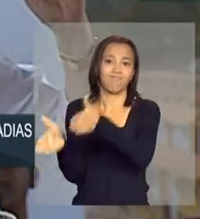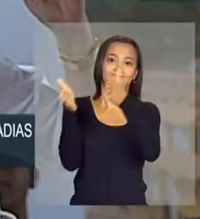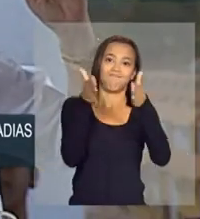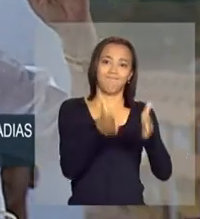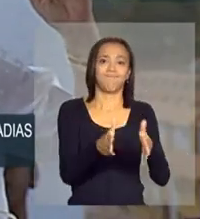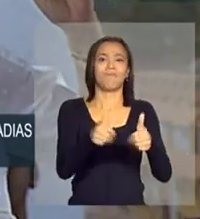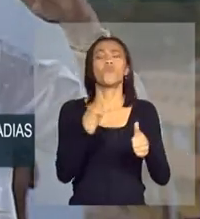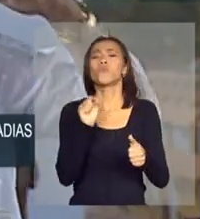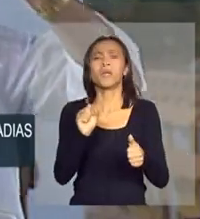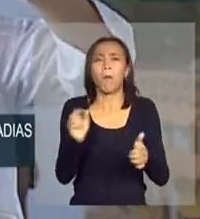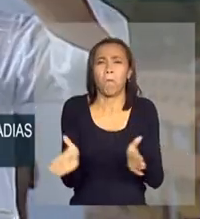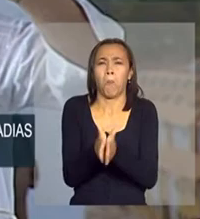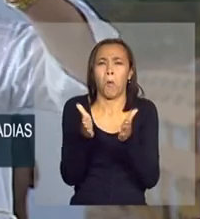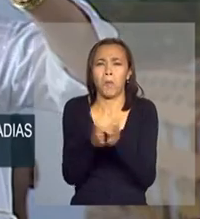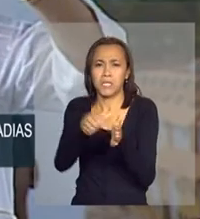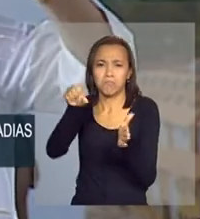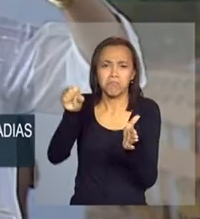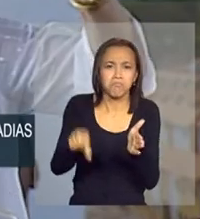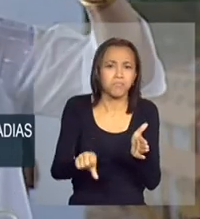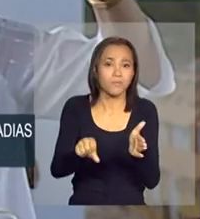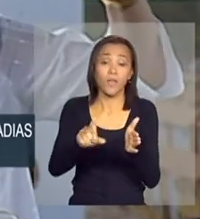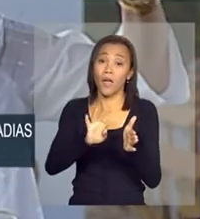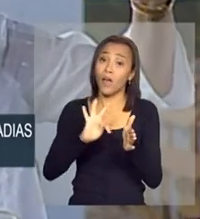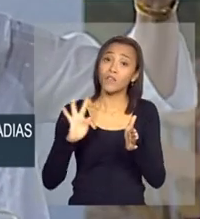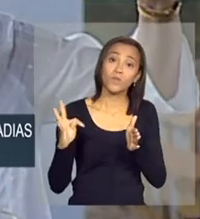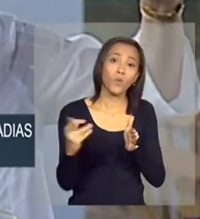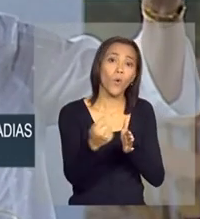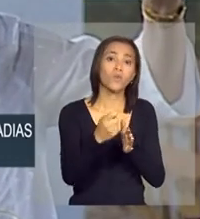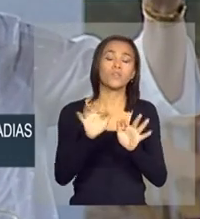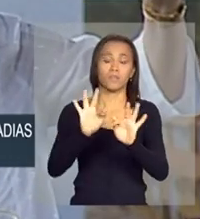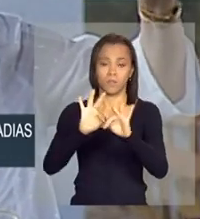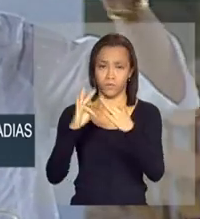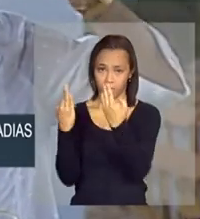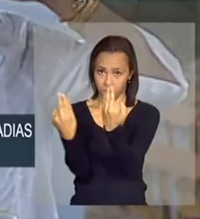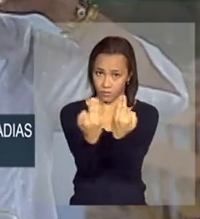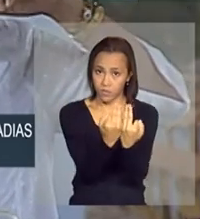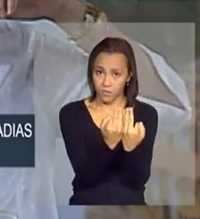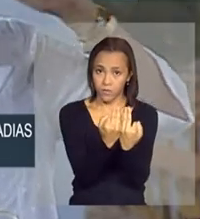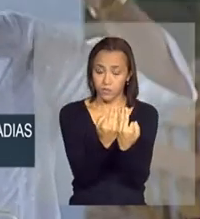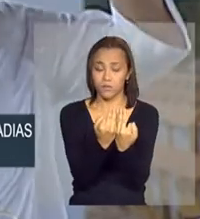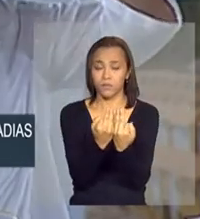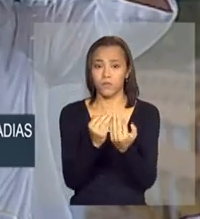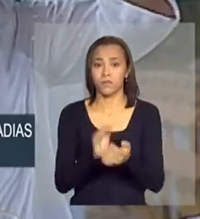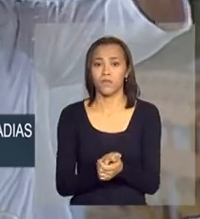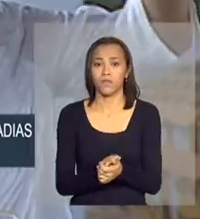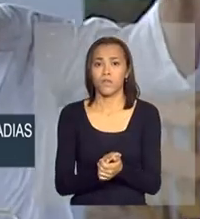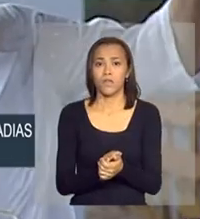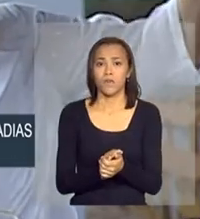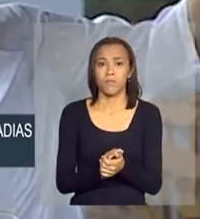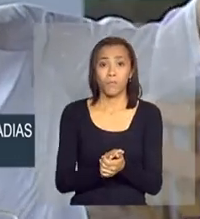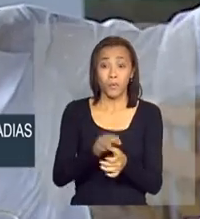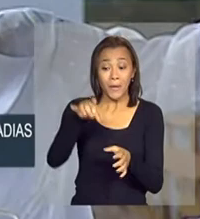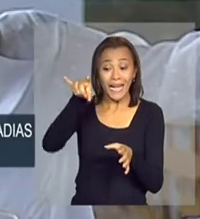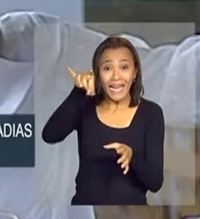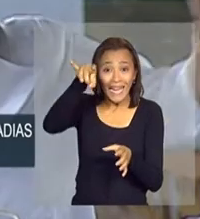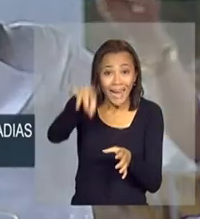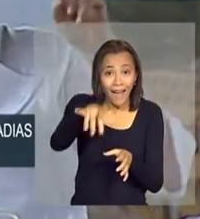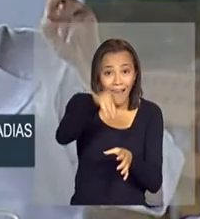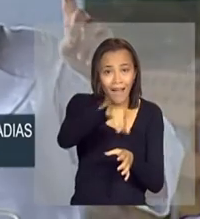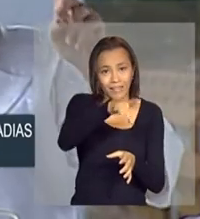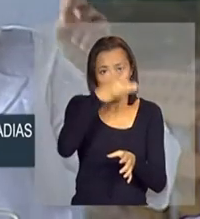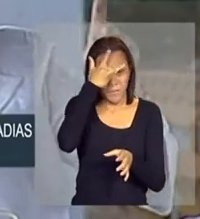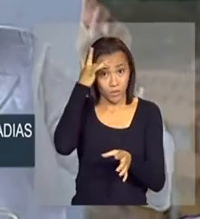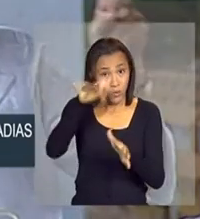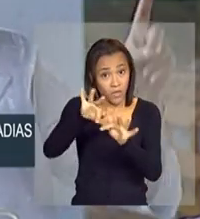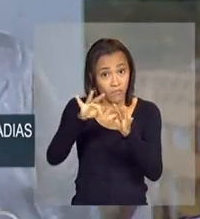extrema pobreza no Brasil é toda aquelas famílias e por pessoa da família